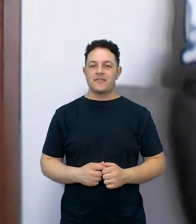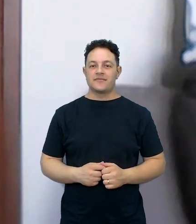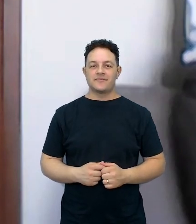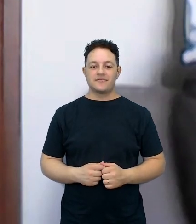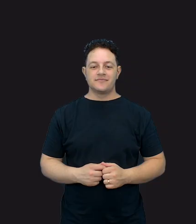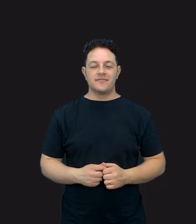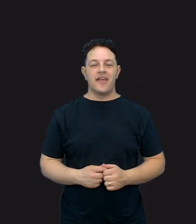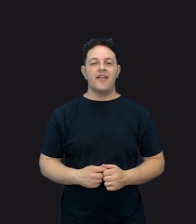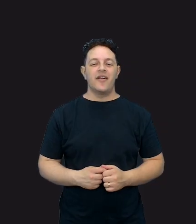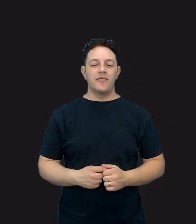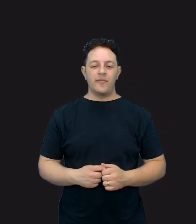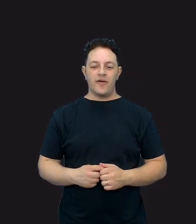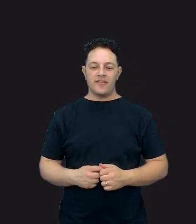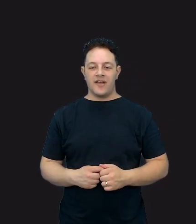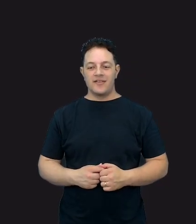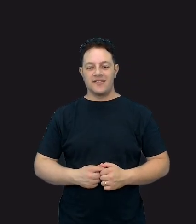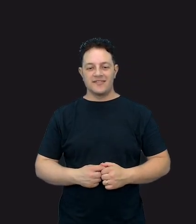pouquinho.